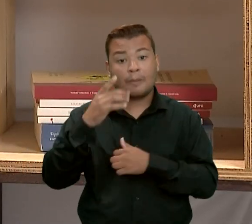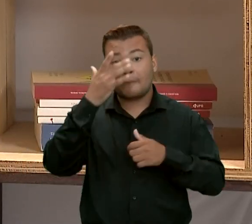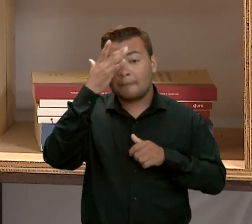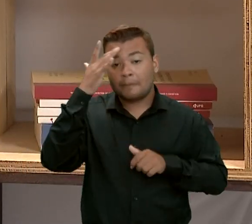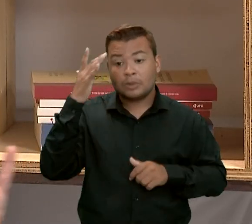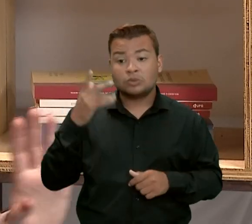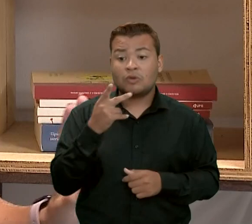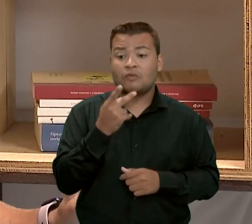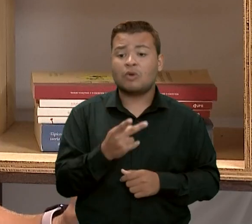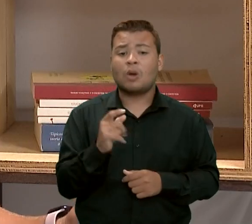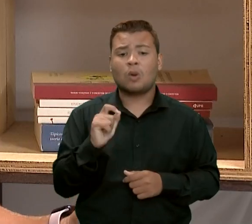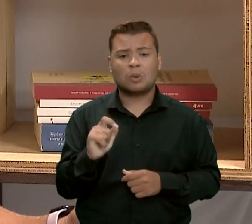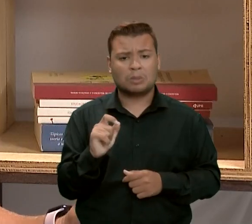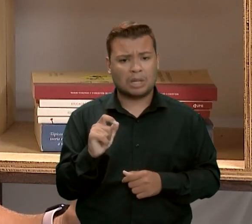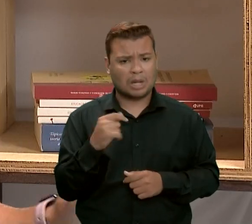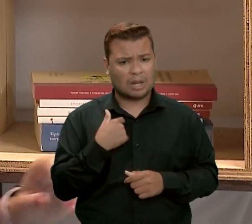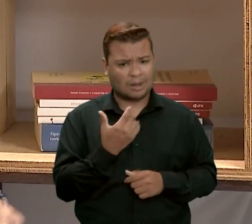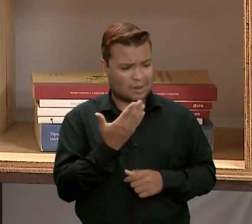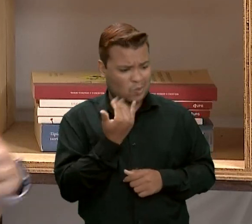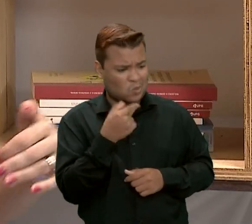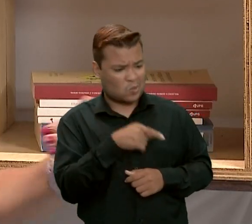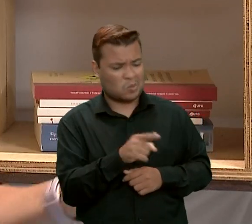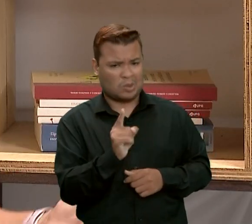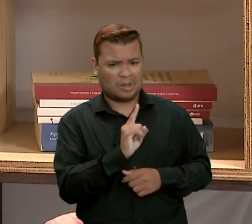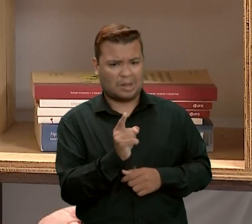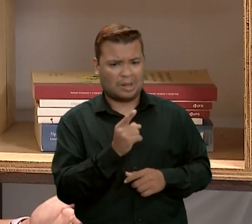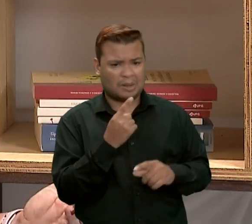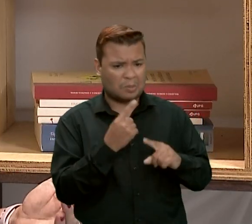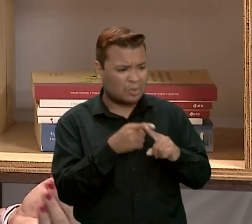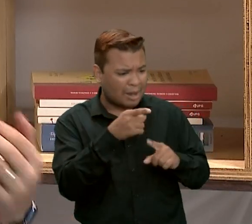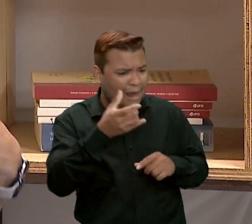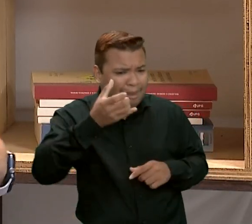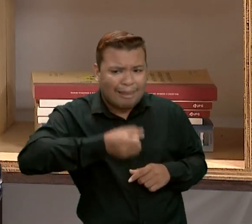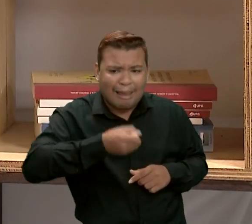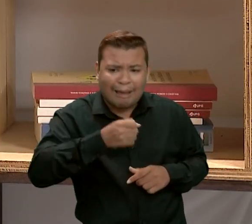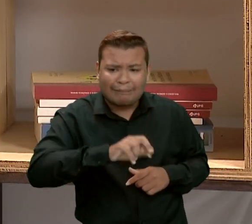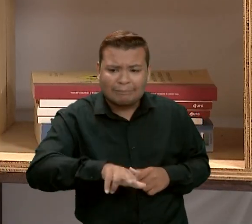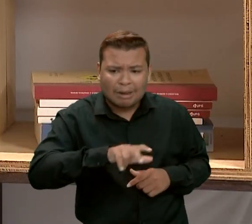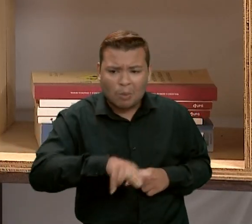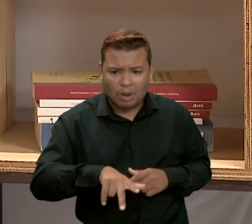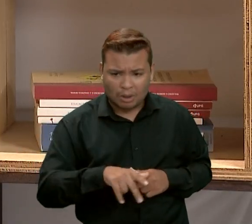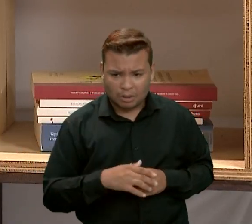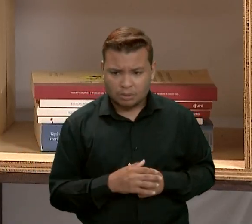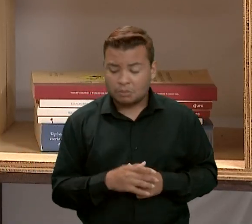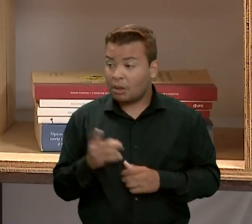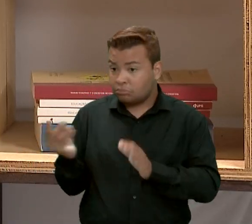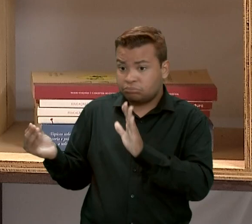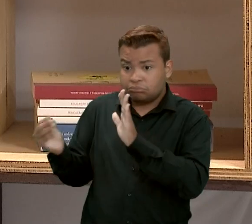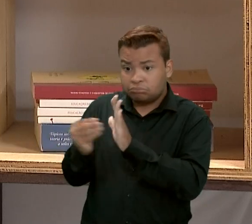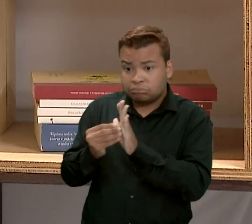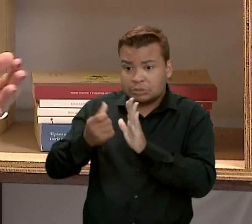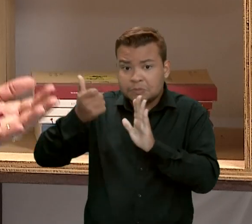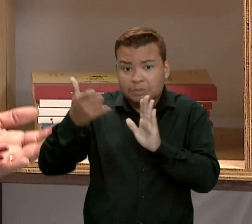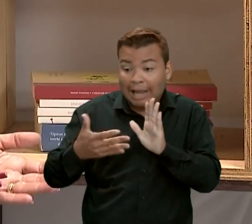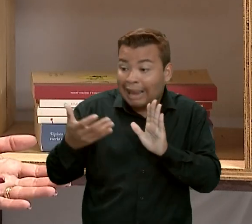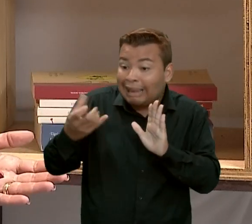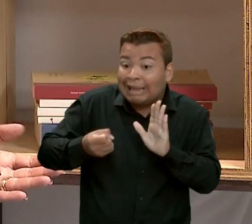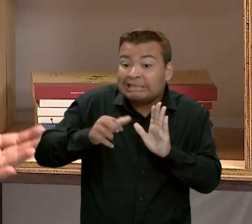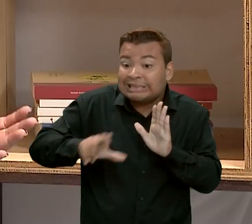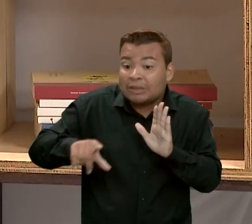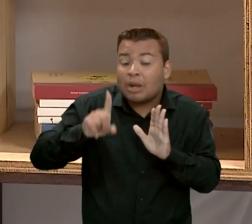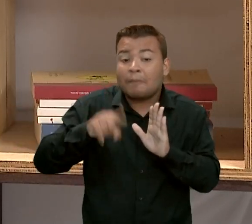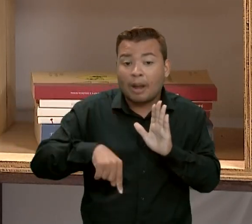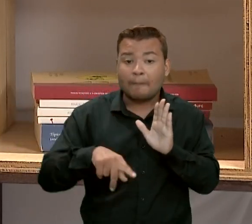também falarem assim, não vou consumir, porque, por exemplo, isso não é leite. Não, está falando que não é leite, é um produto à base de um